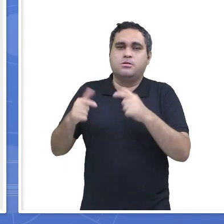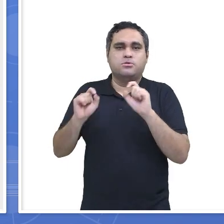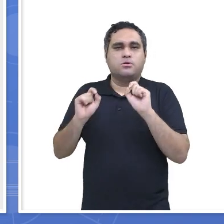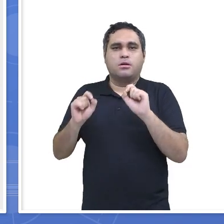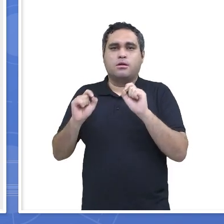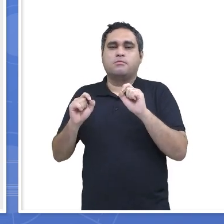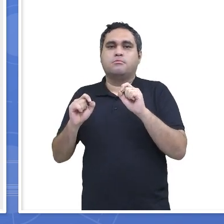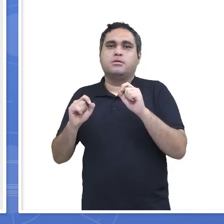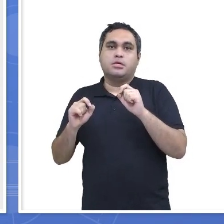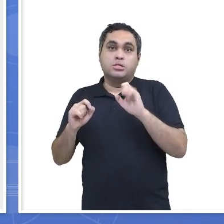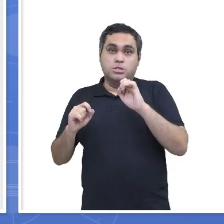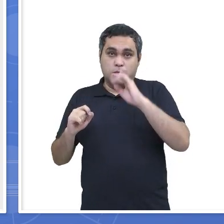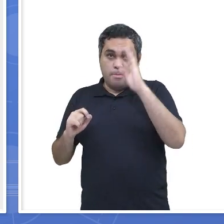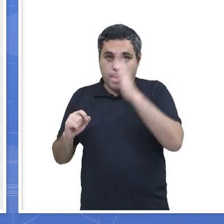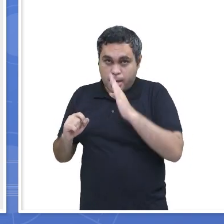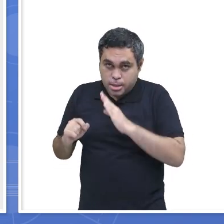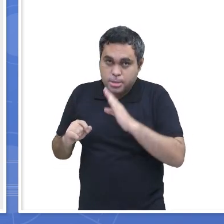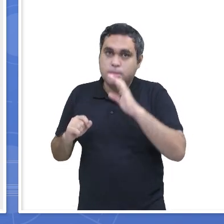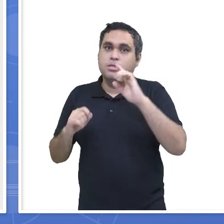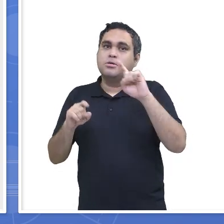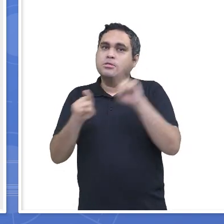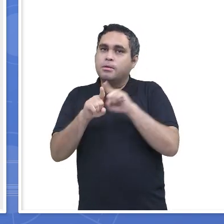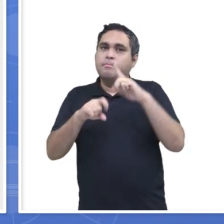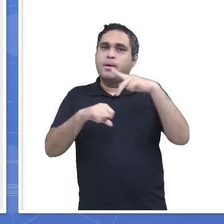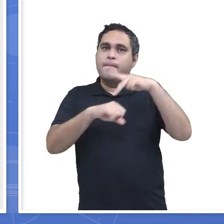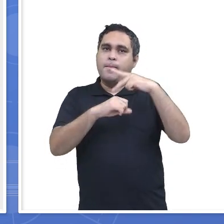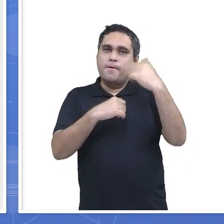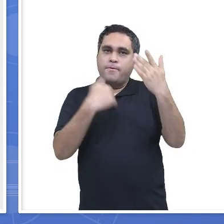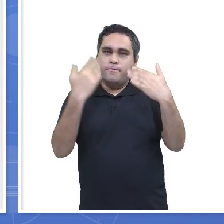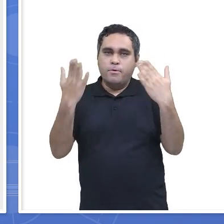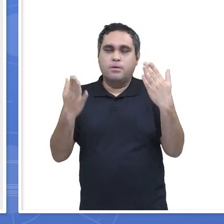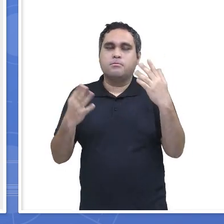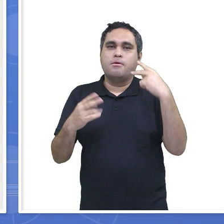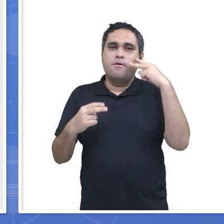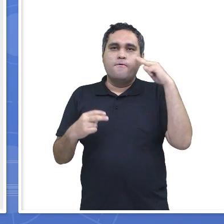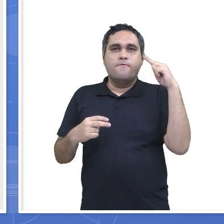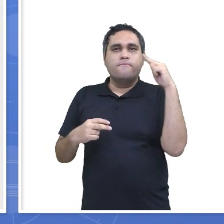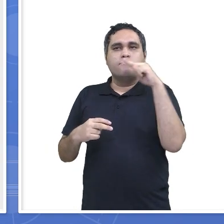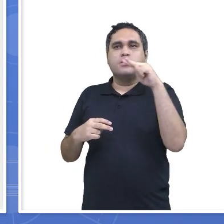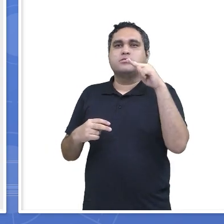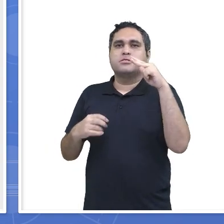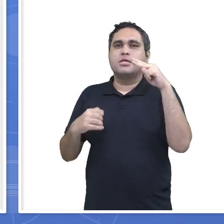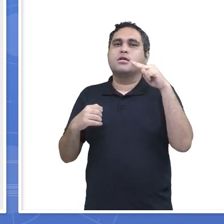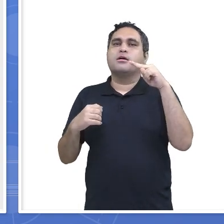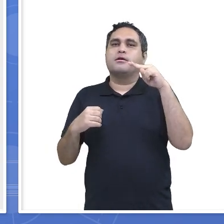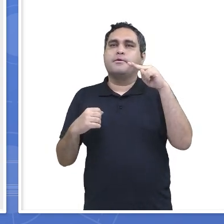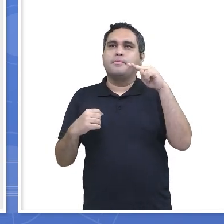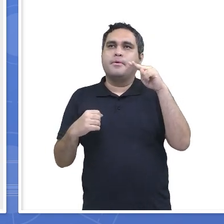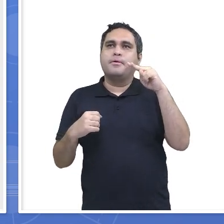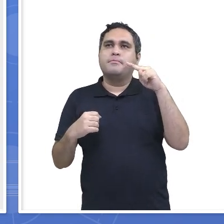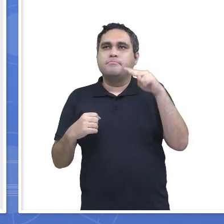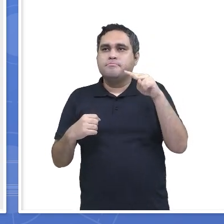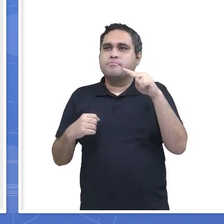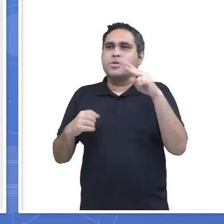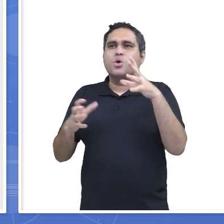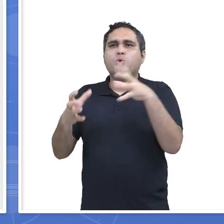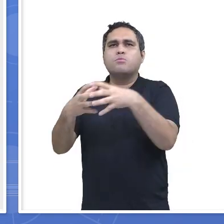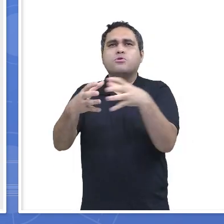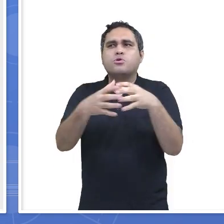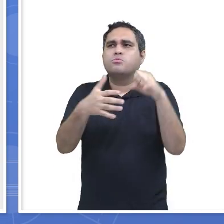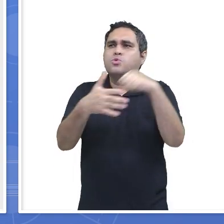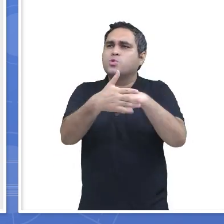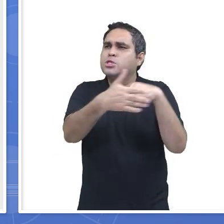nacionais e internacionais, enxergassem interfaces de luta com outros movimentos que,